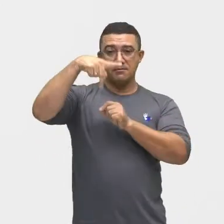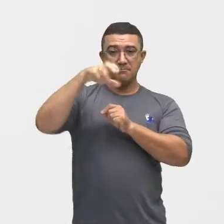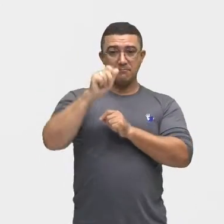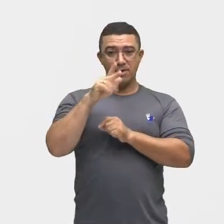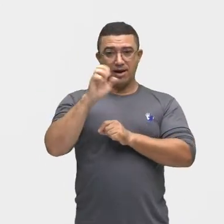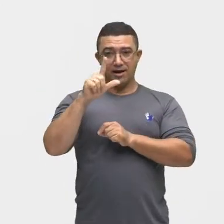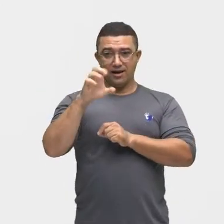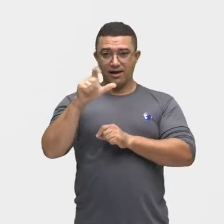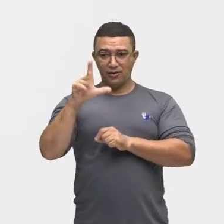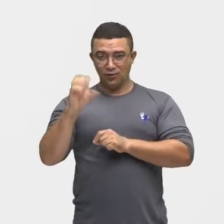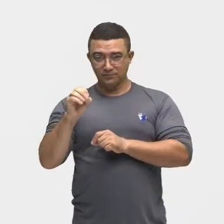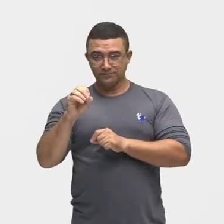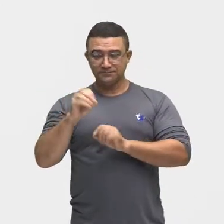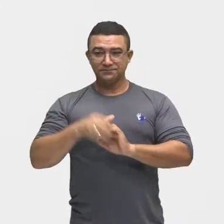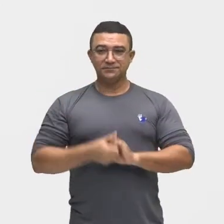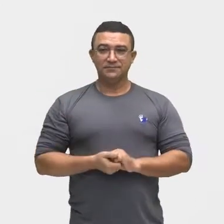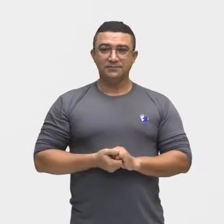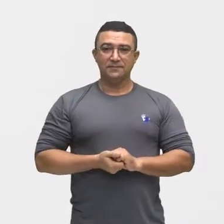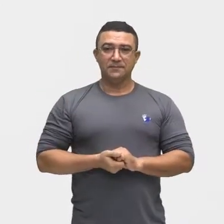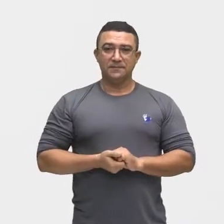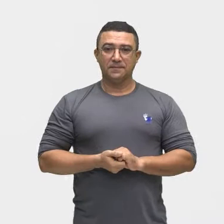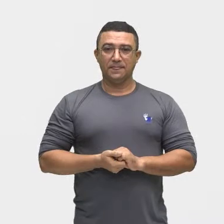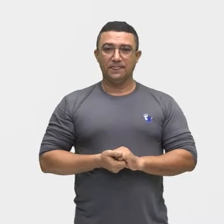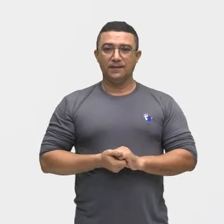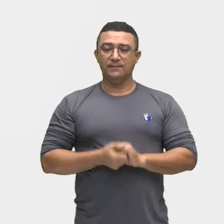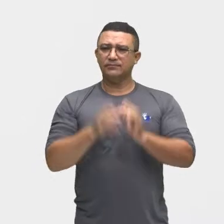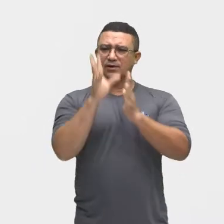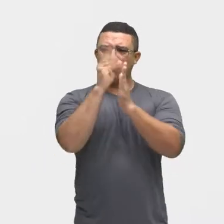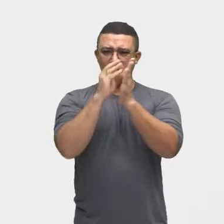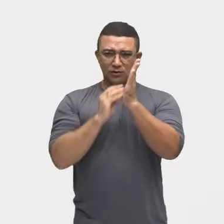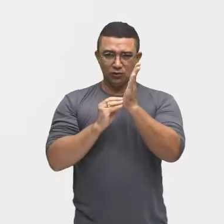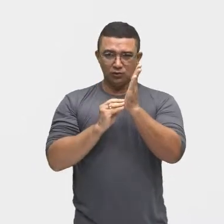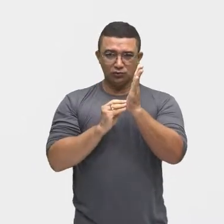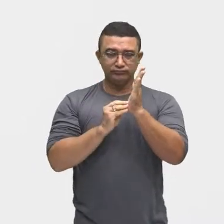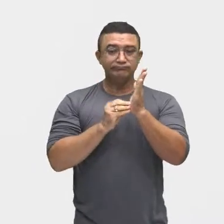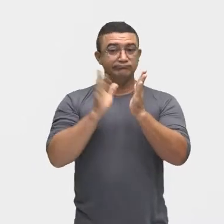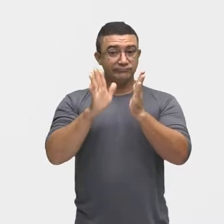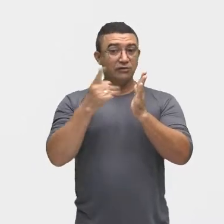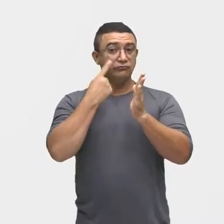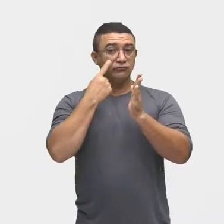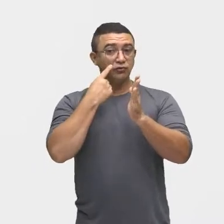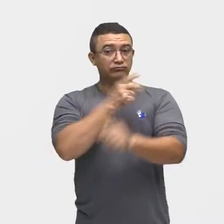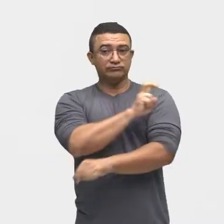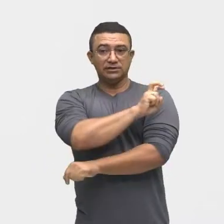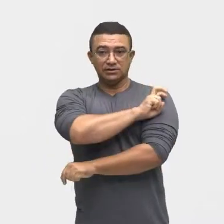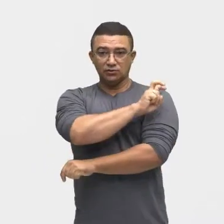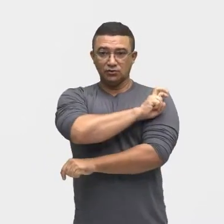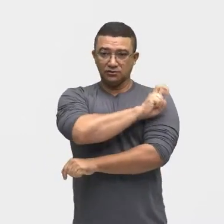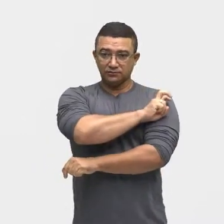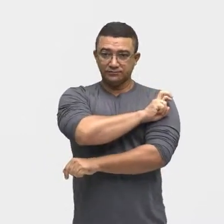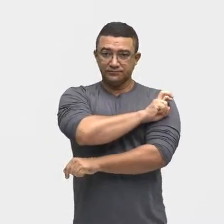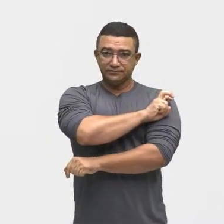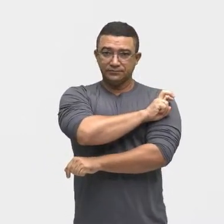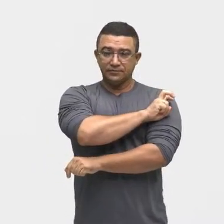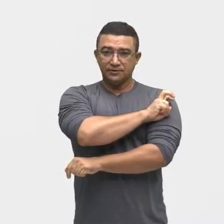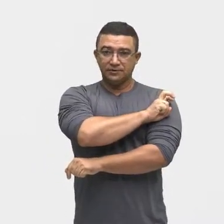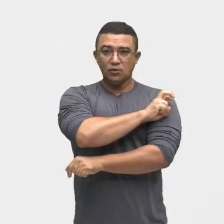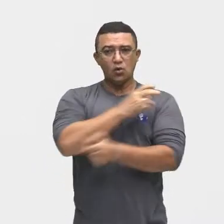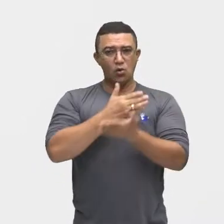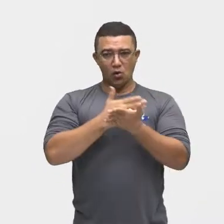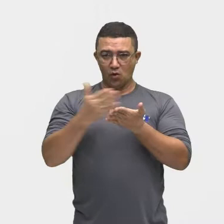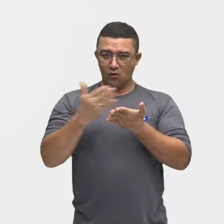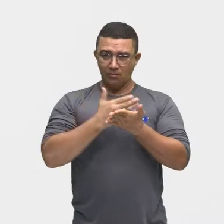os paralelos? Aí, para a gente relembrar. Esse conteúdo aí, gente, a gente vê lá no quinto ano também, né? A gente